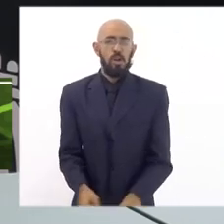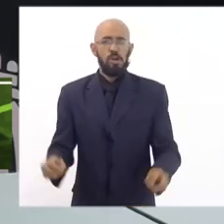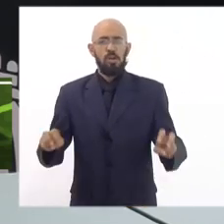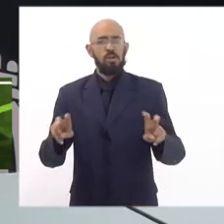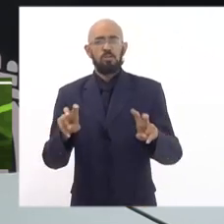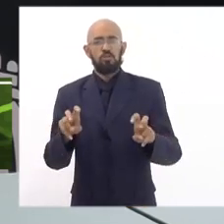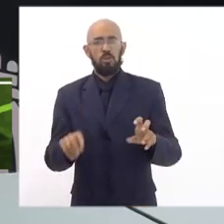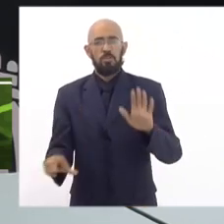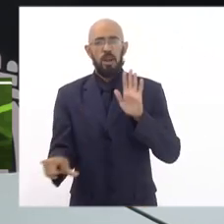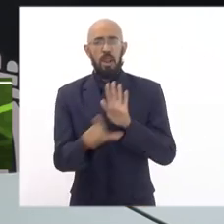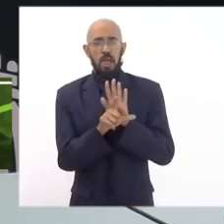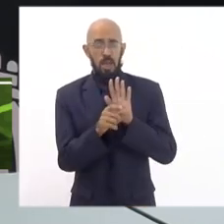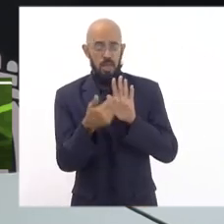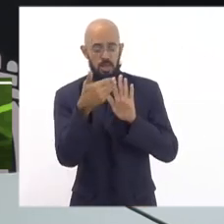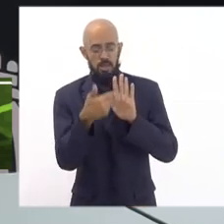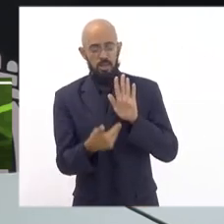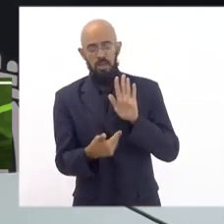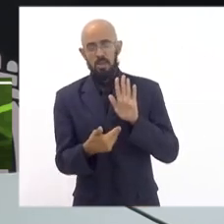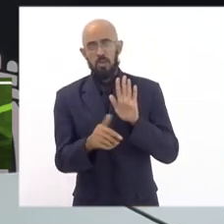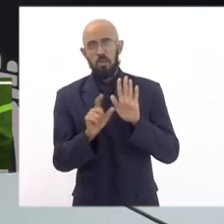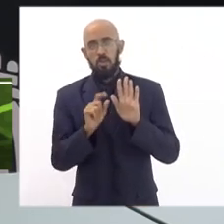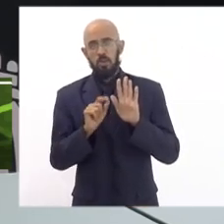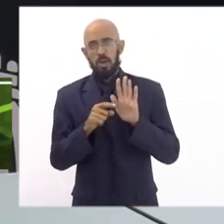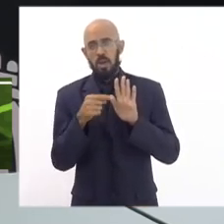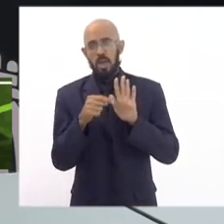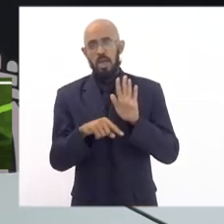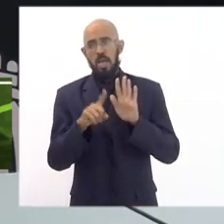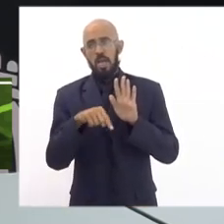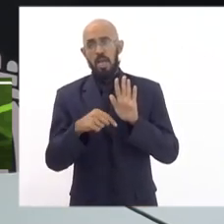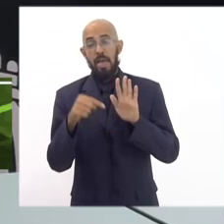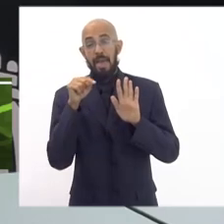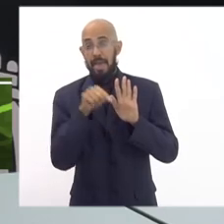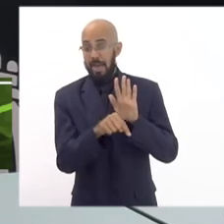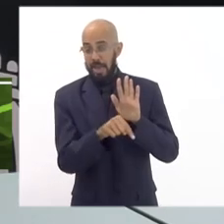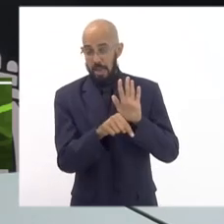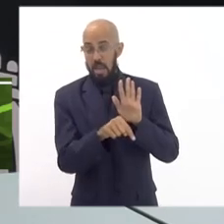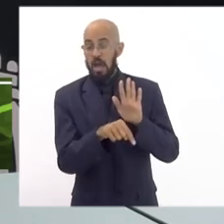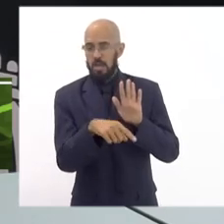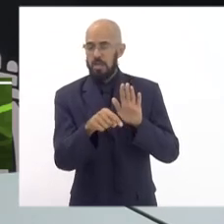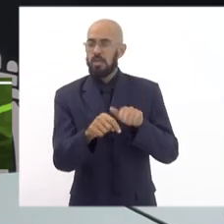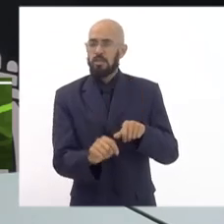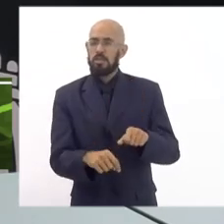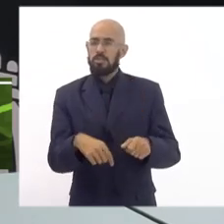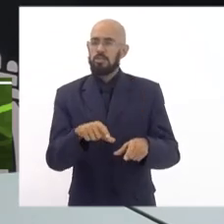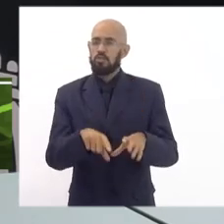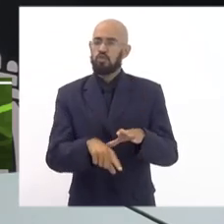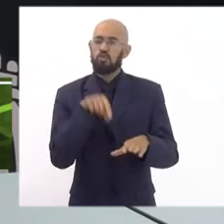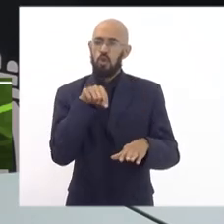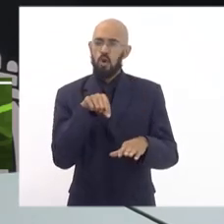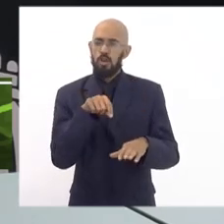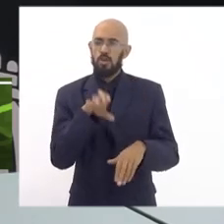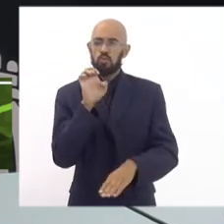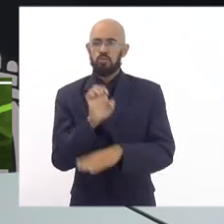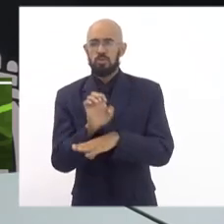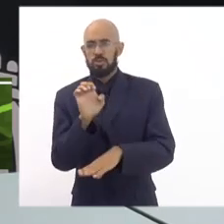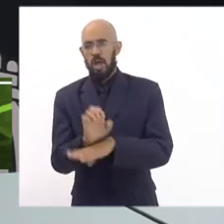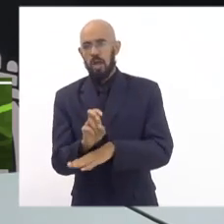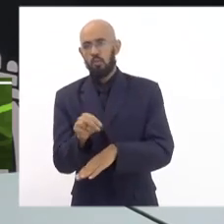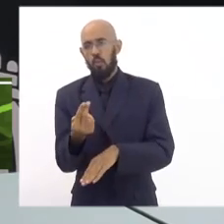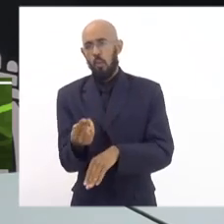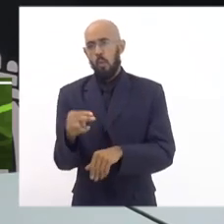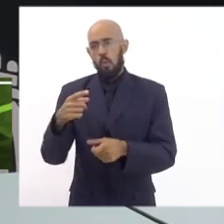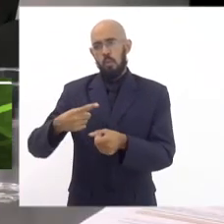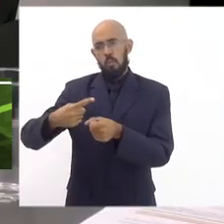União, em geral, delega ao Estado ou municípios a gestão